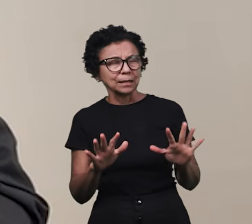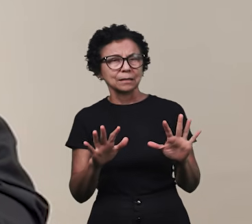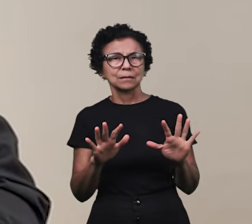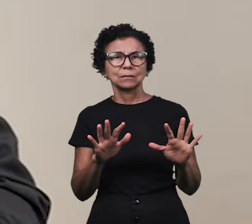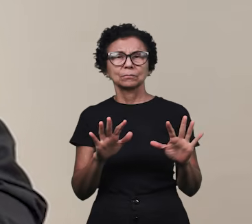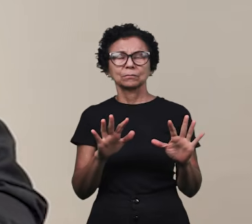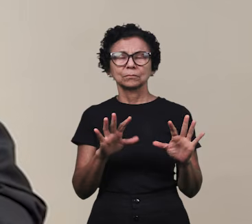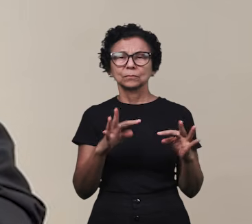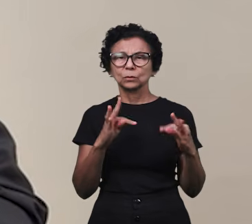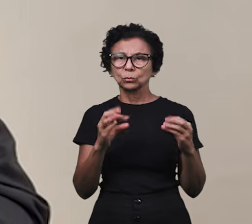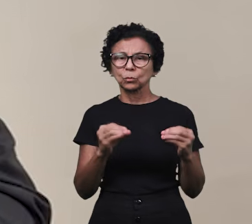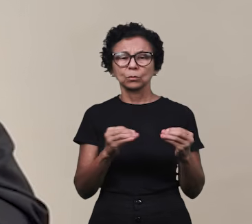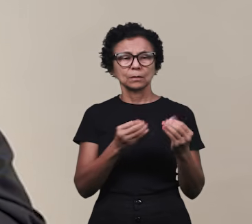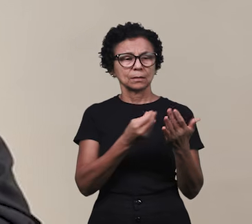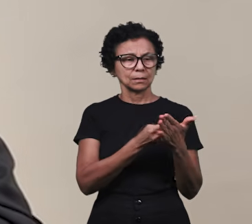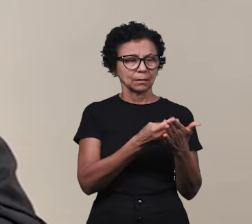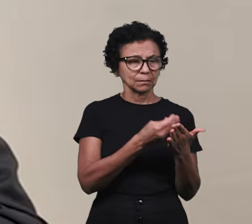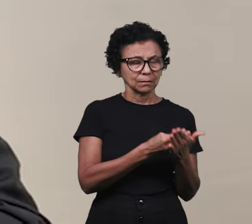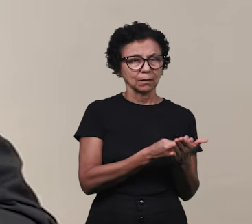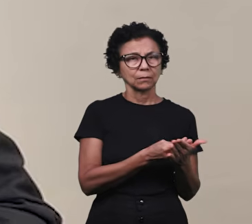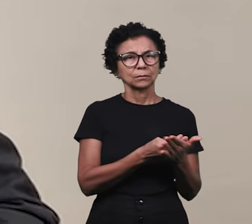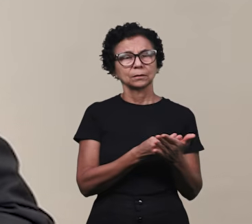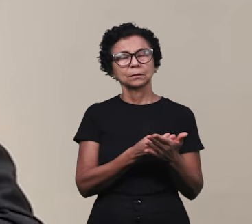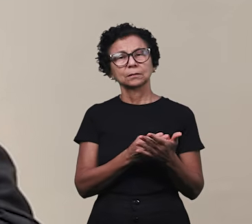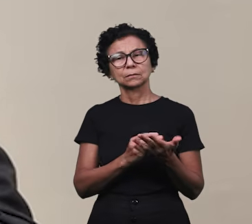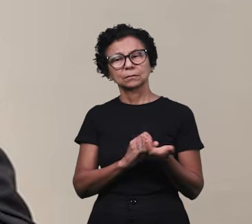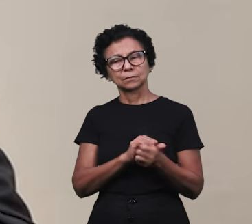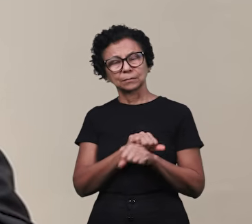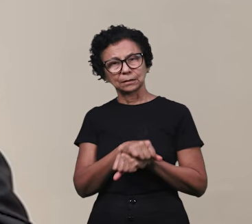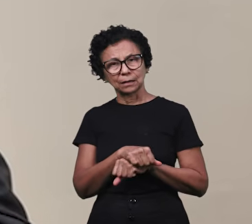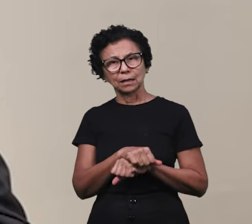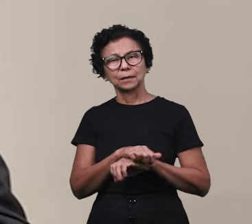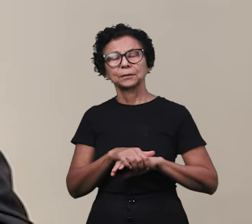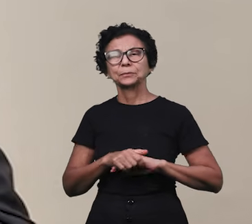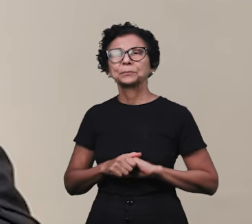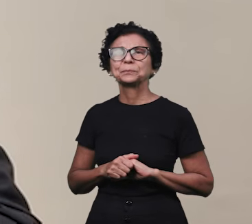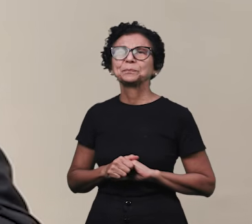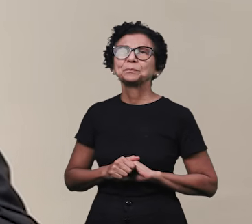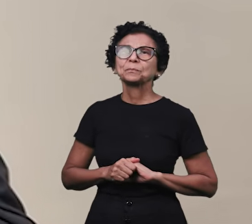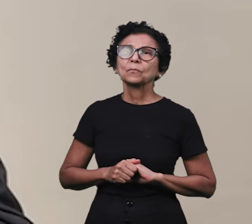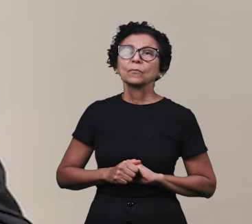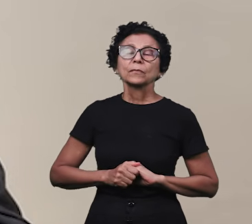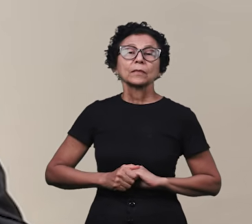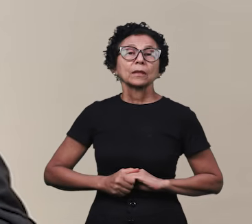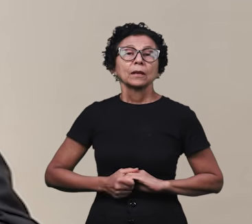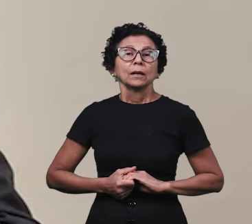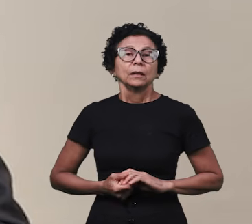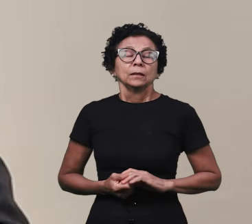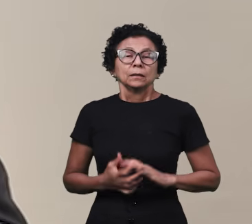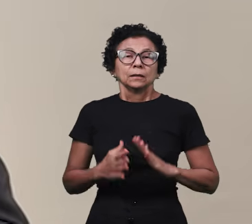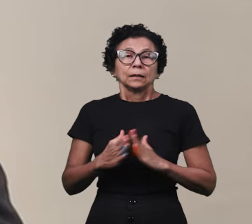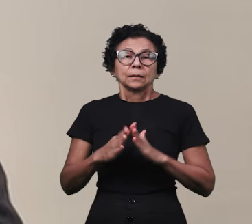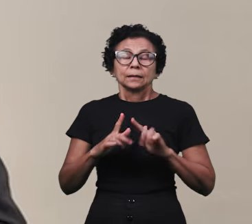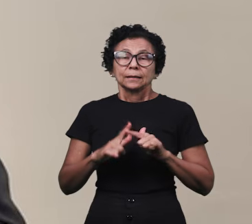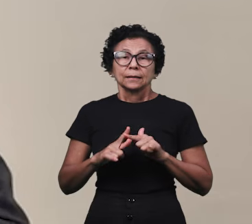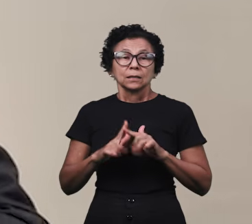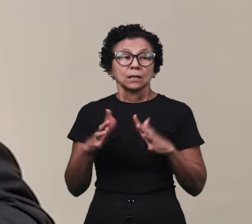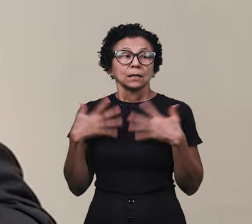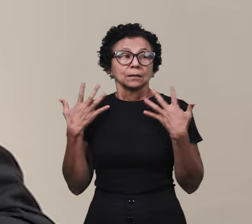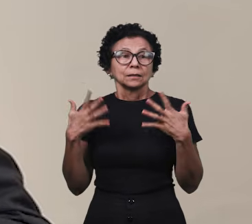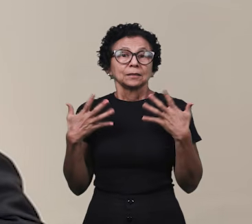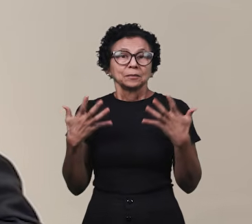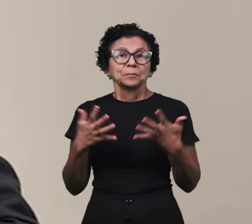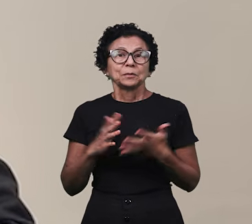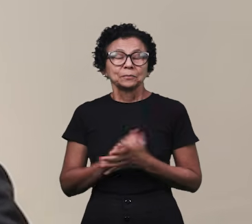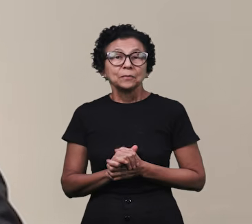bênção. Todas as aulas que aconteceram aqui no mini seminário, para a igreja foi um fortalecimento.